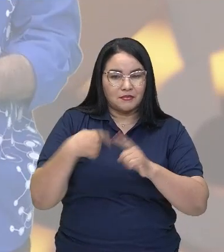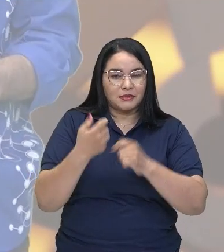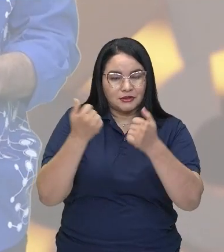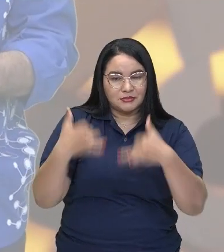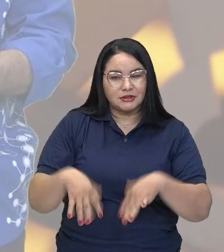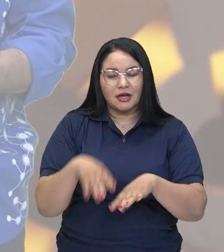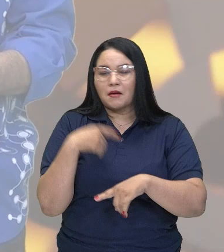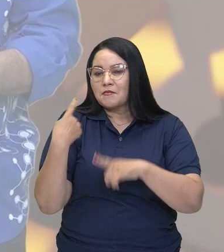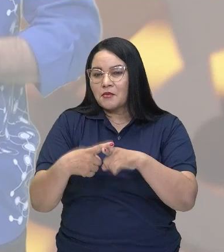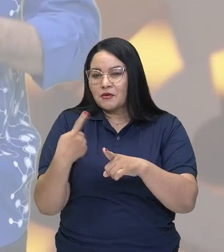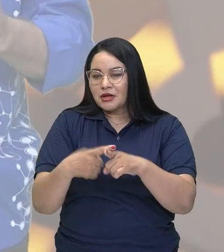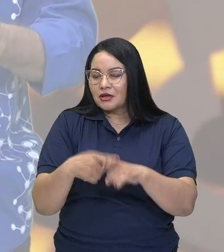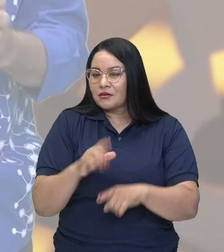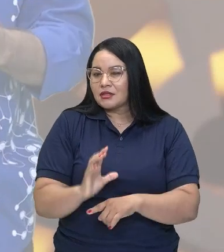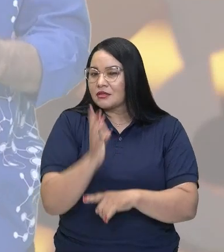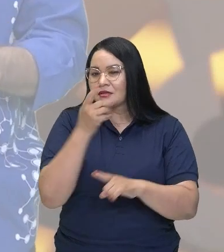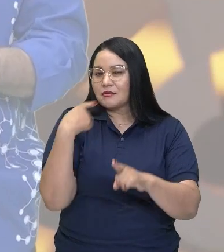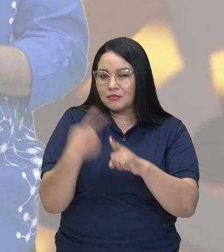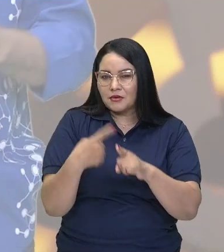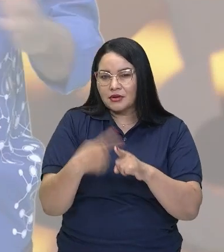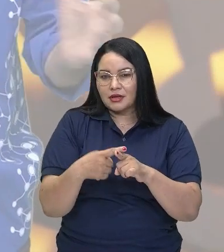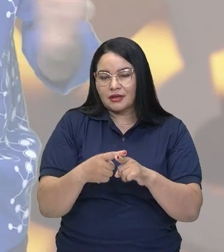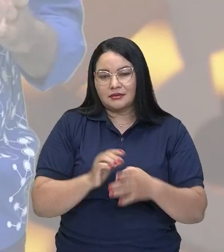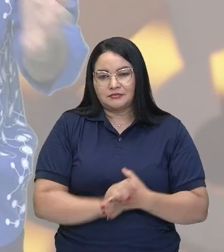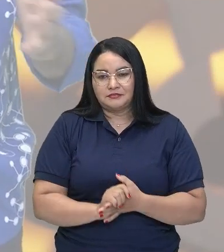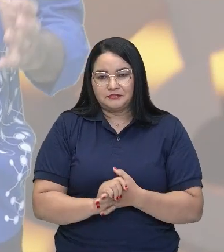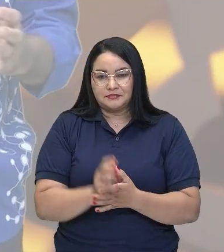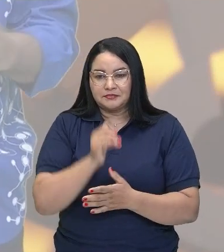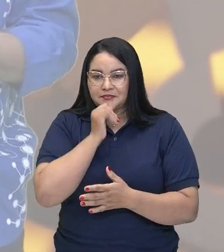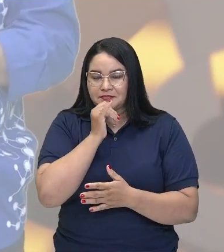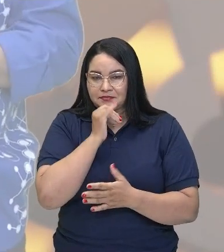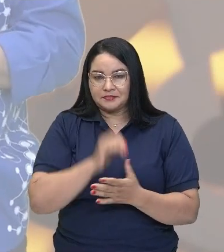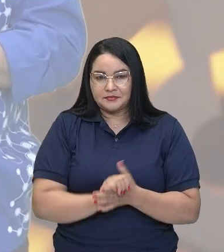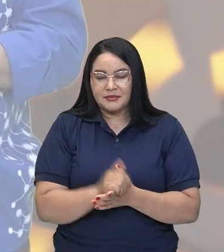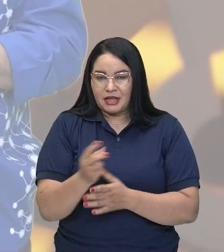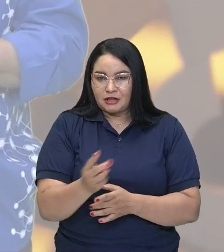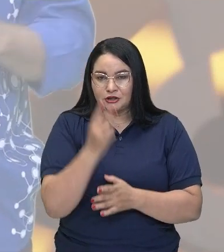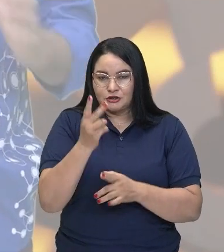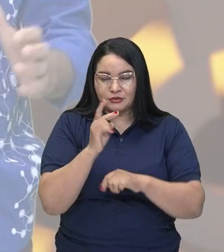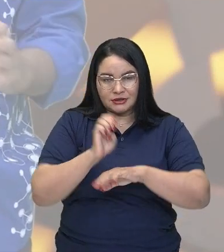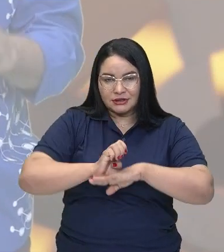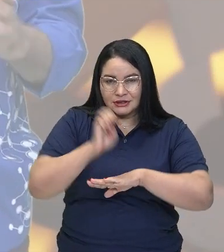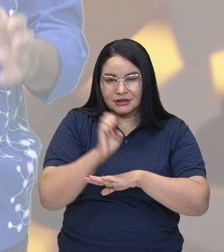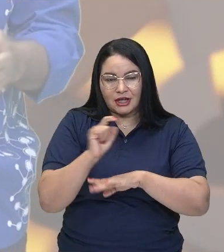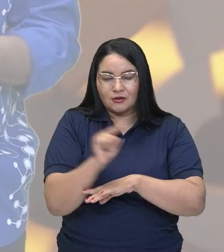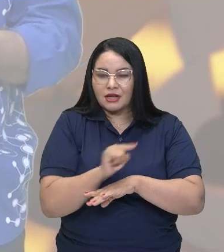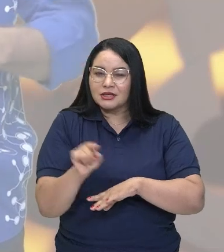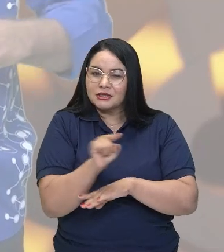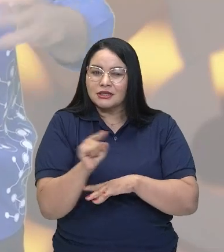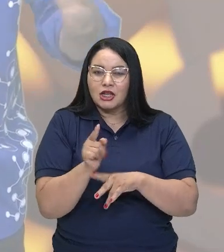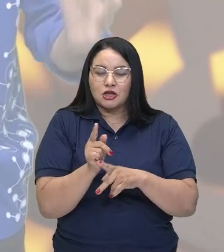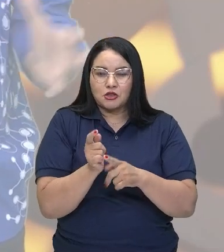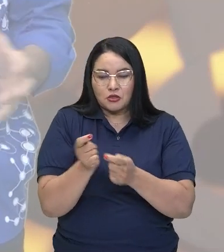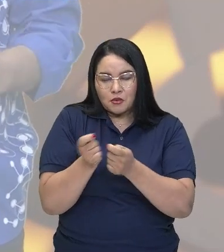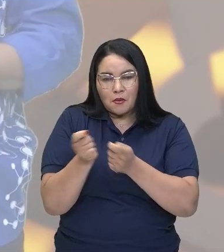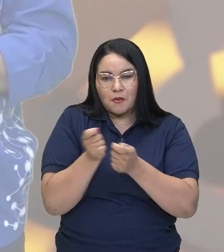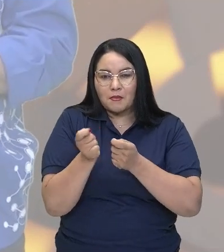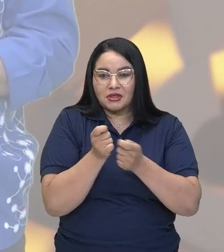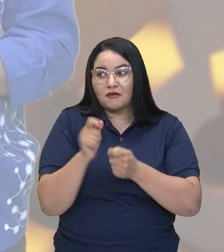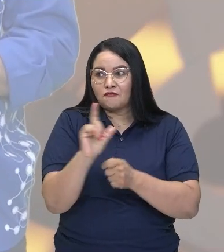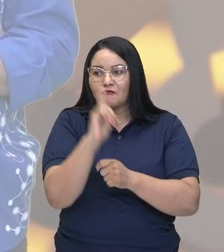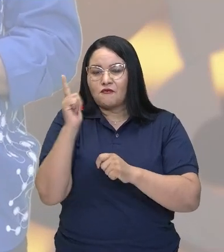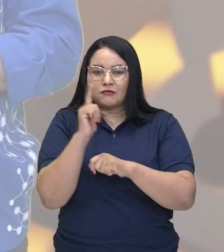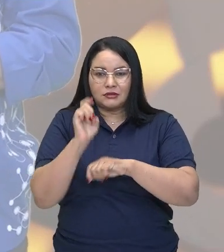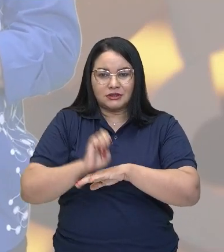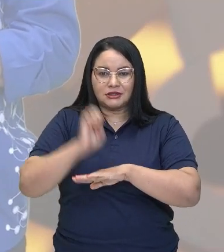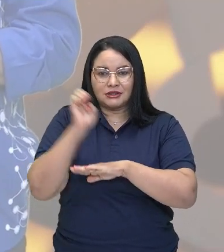isso acontecia, né? Por que se deu isso aí, por que esses dois estados tinham a predominância, né? E os outros estados